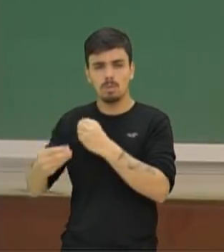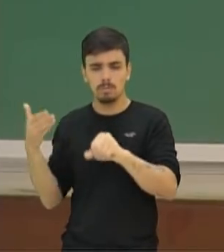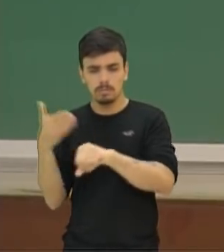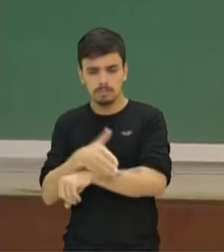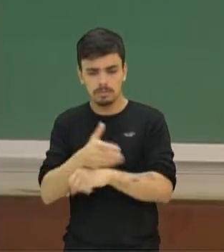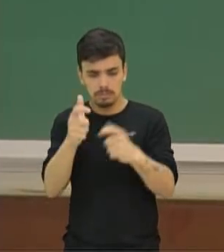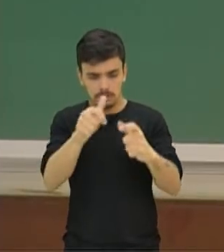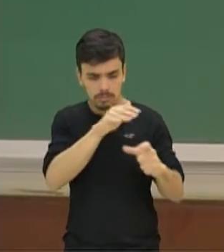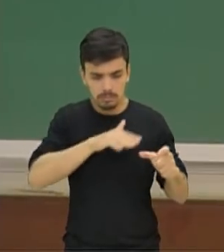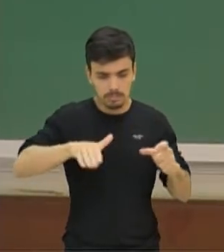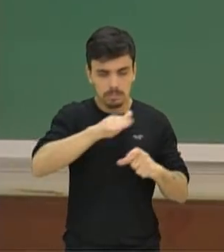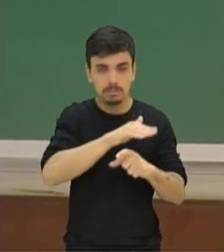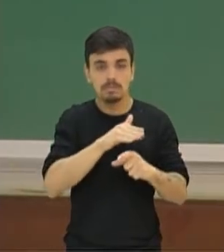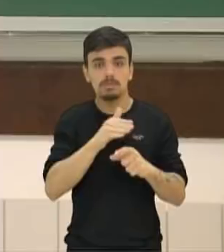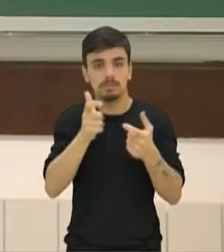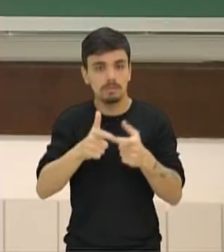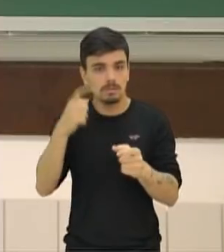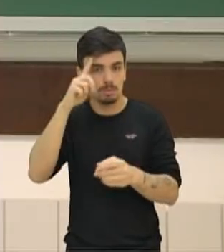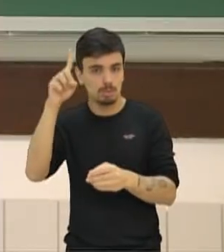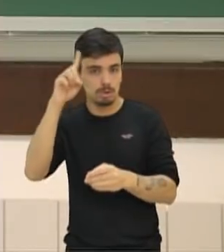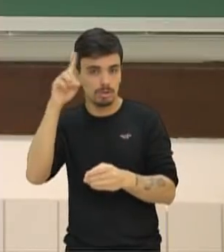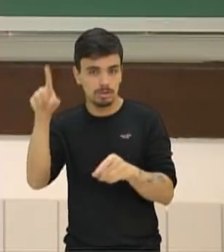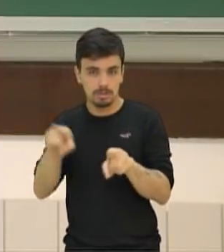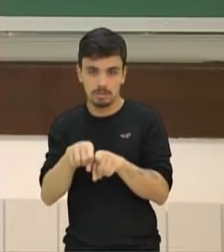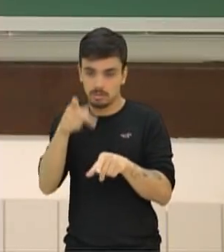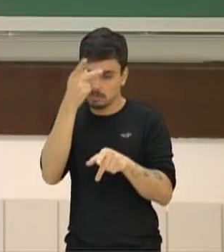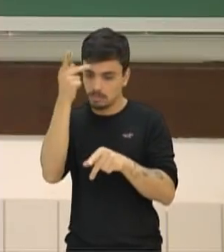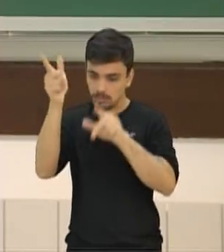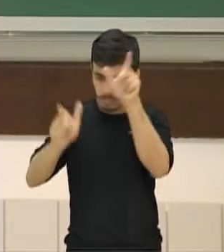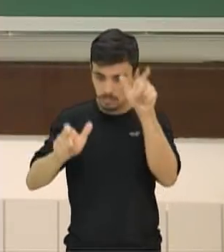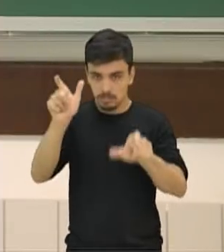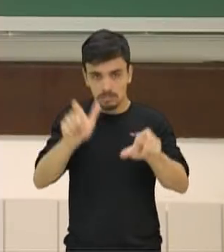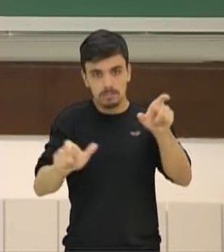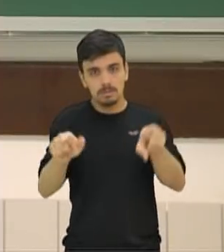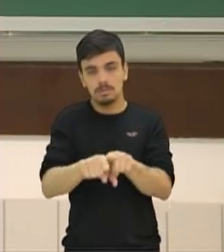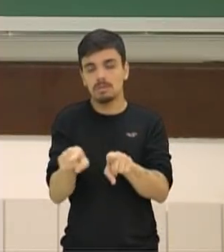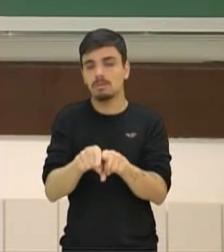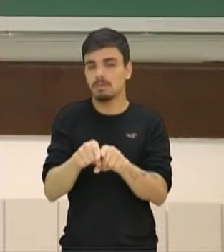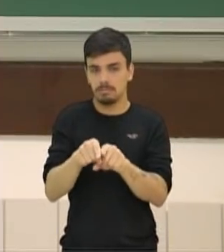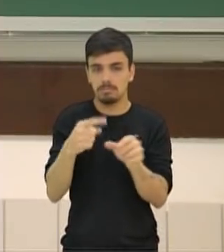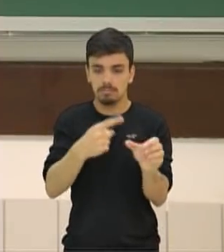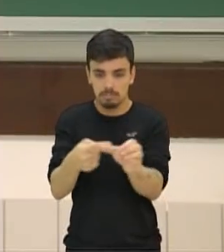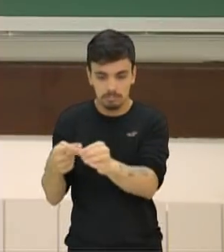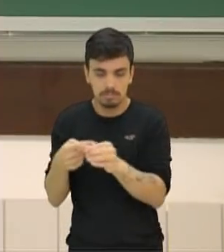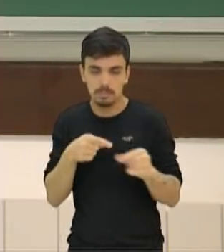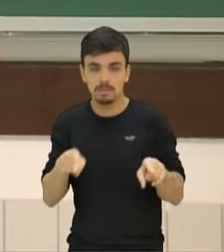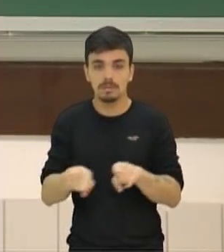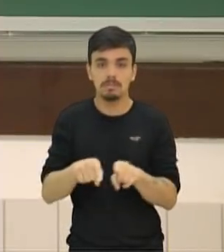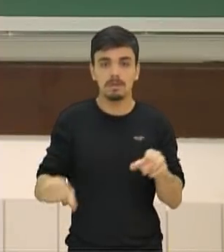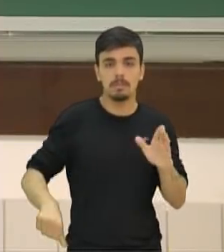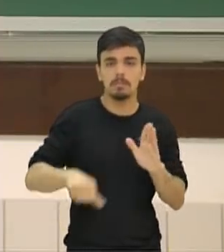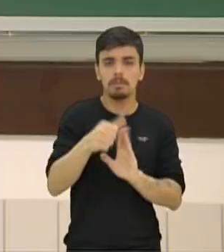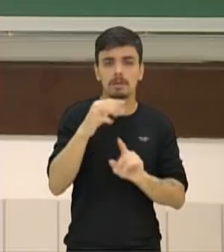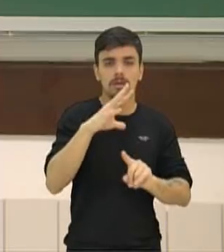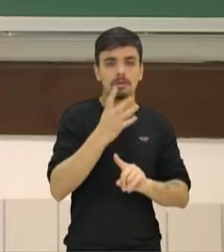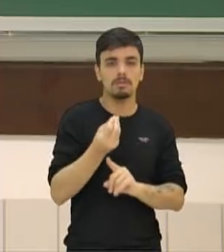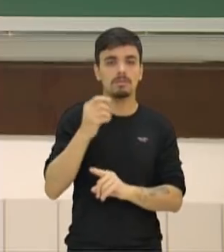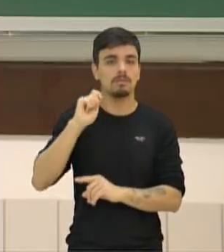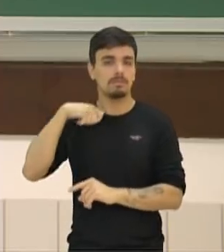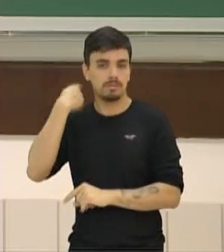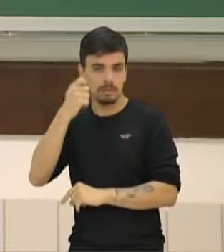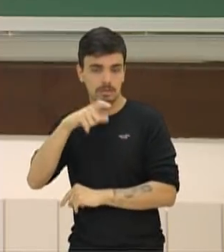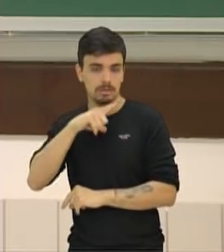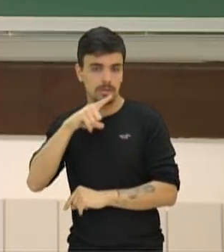espaços, interferindo com o cotidiano, com o dia a dia dessas pessoas, né? E o primeiro artista que a gente viu na aula passada, né, tinha